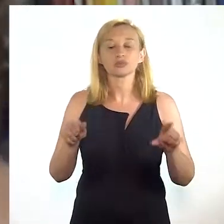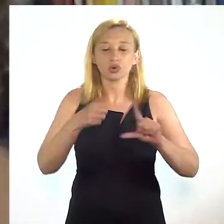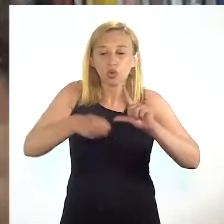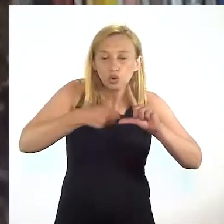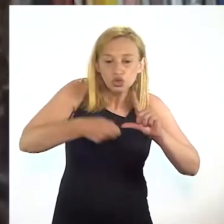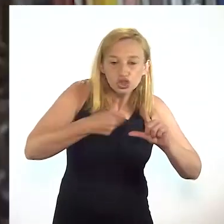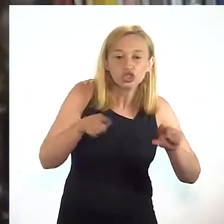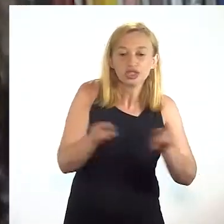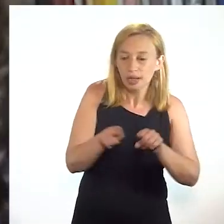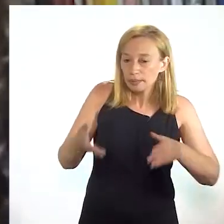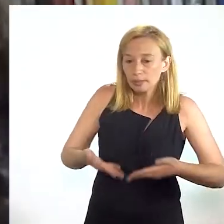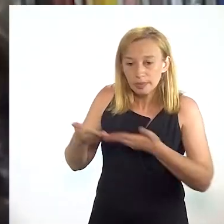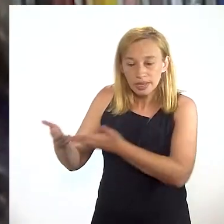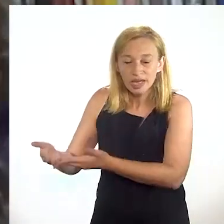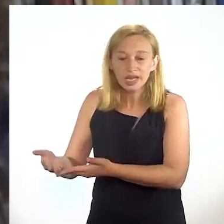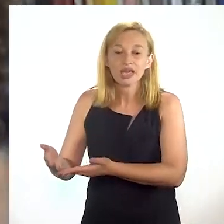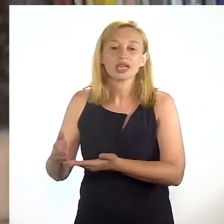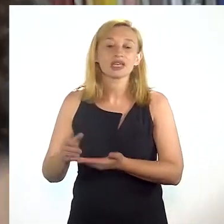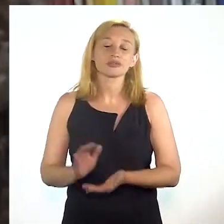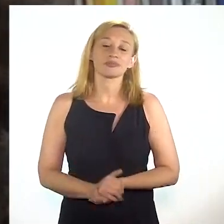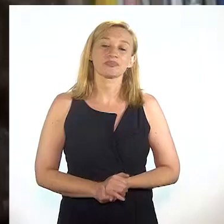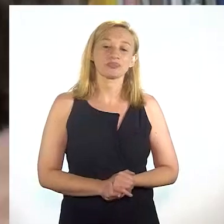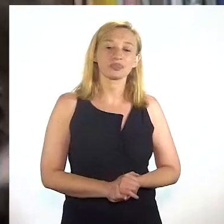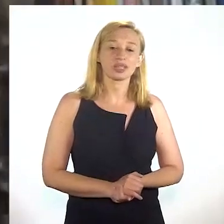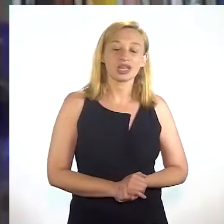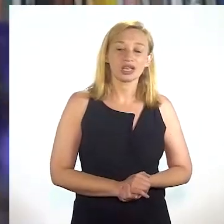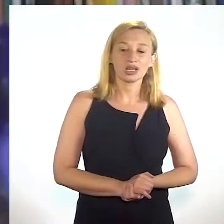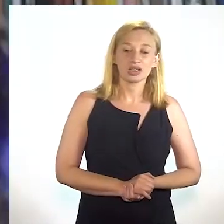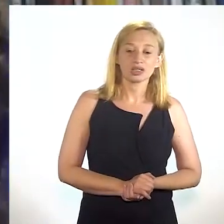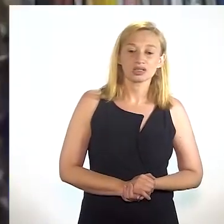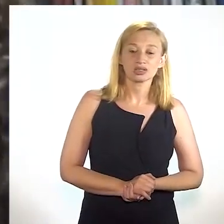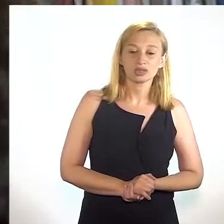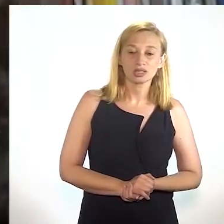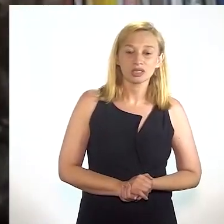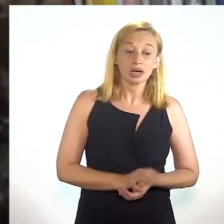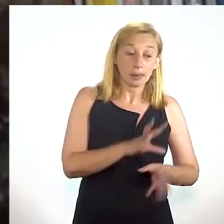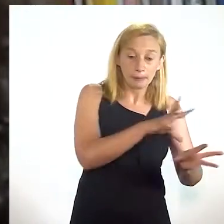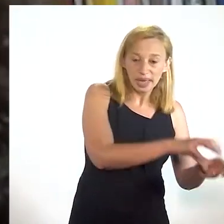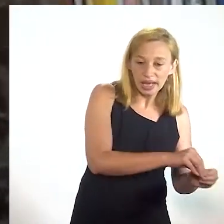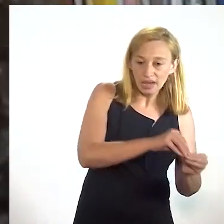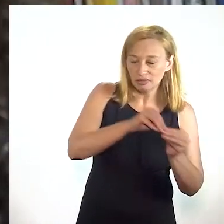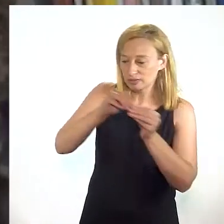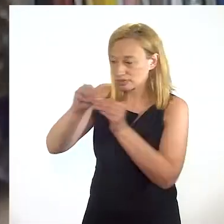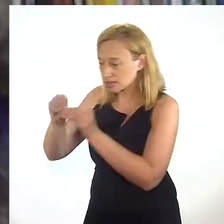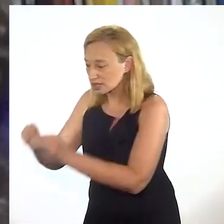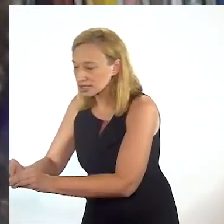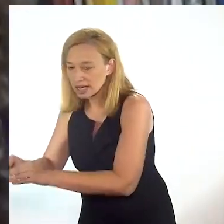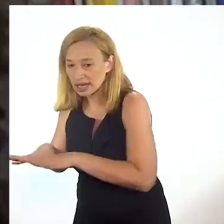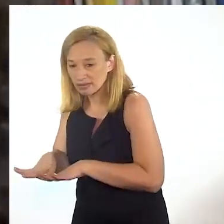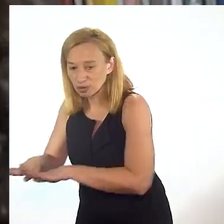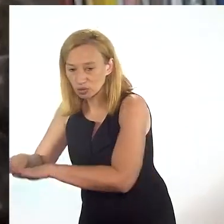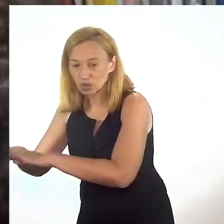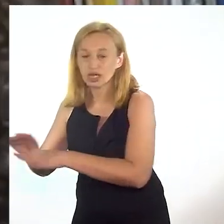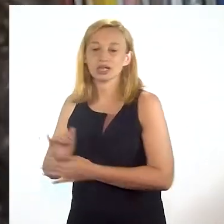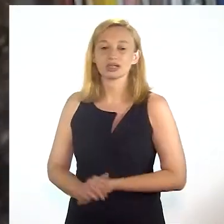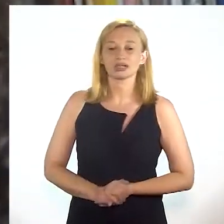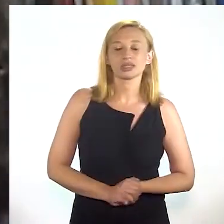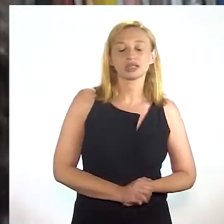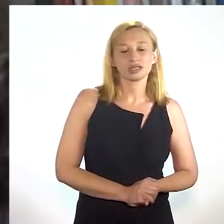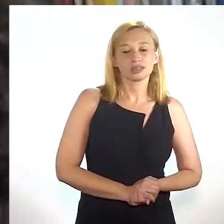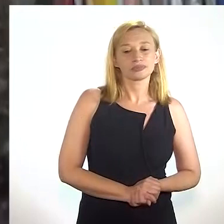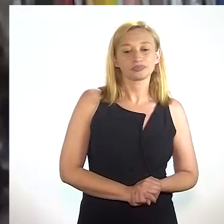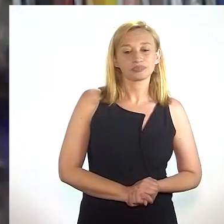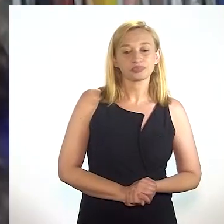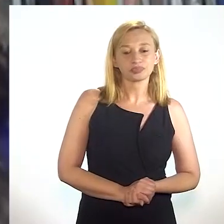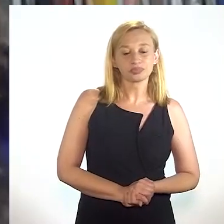tecido, até a logística, a empresa de logística levava o tecido de uma costureira para a costureira, buscava num lugar